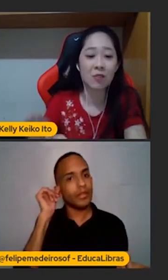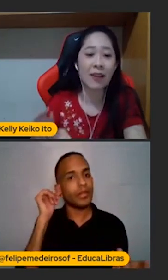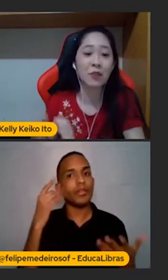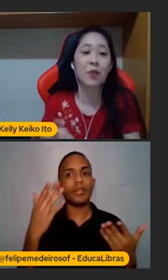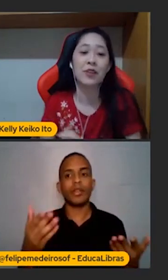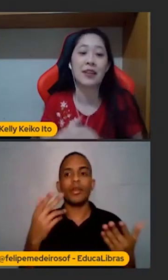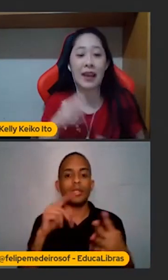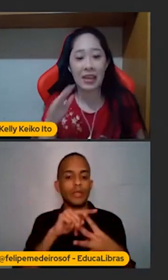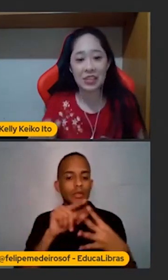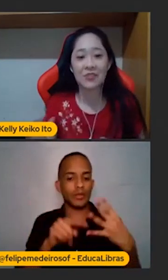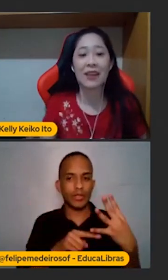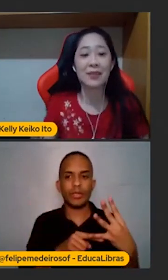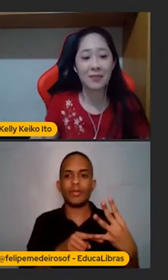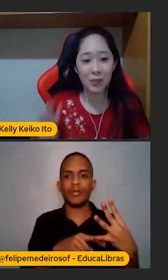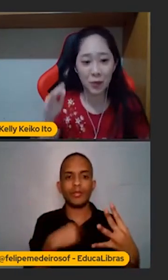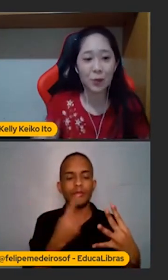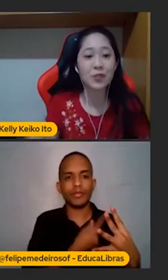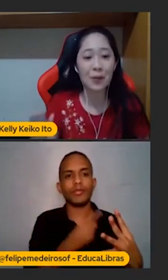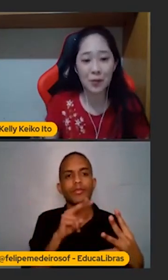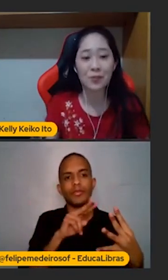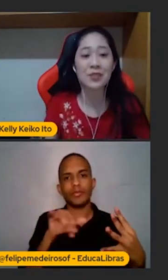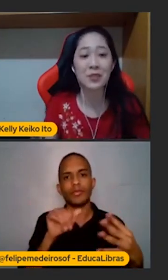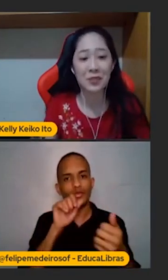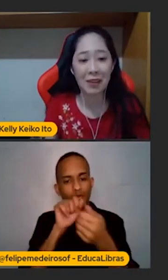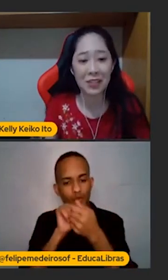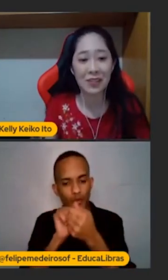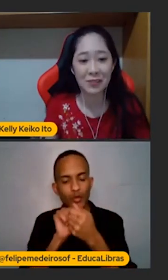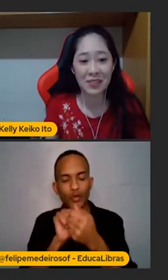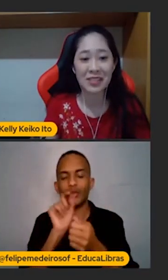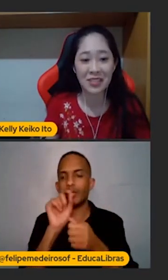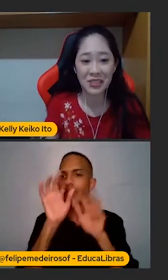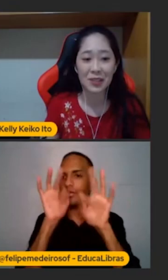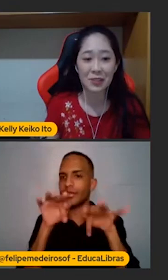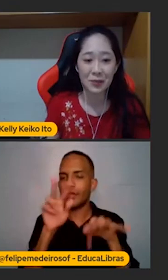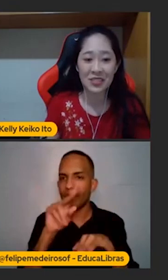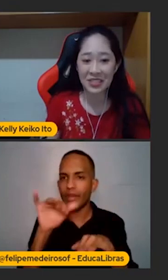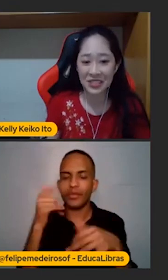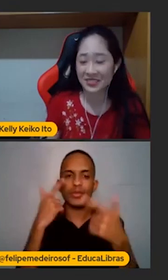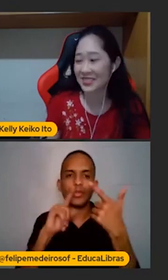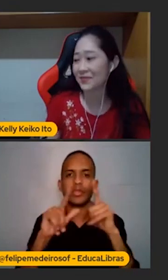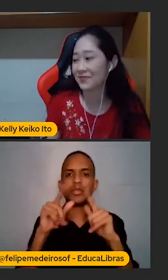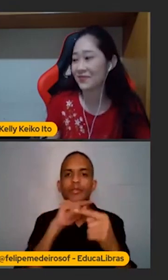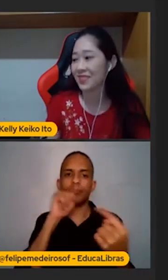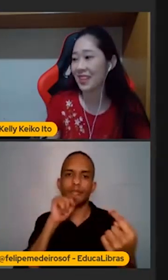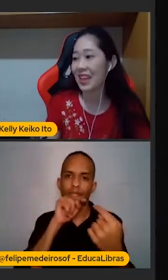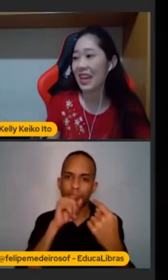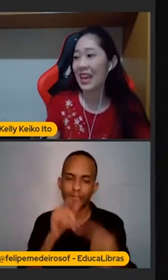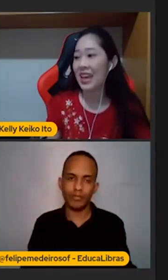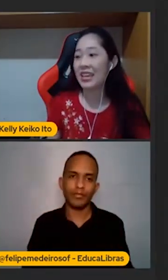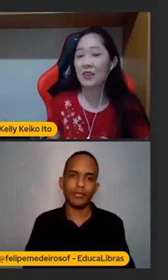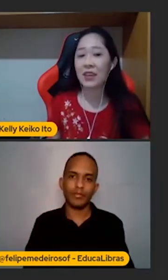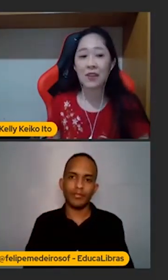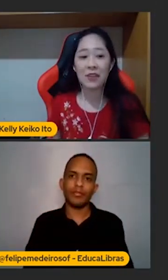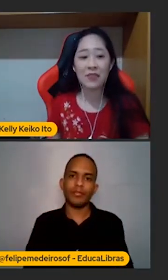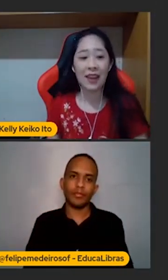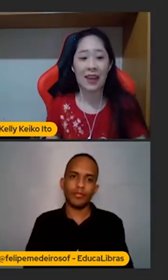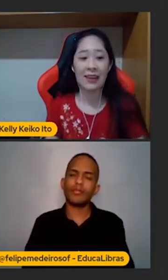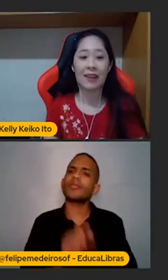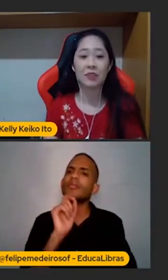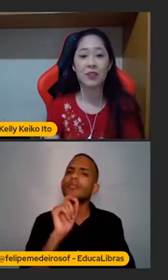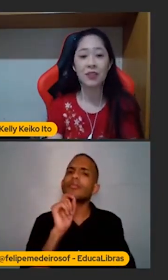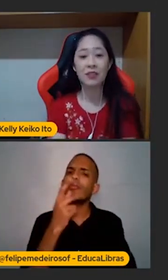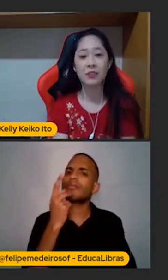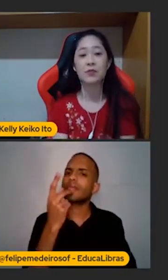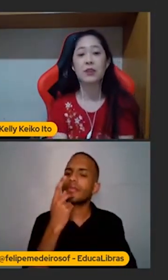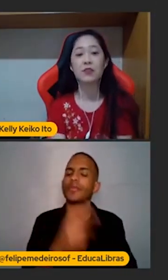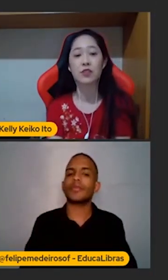então com essas quatro coisas a gente vai juntos vamos juntos no final a gente vai conseguir atingir nossos objetivos e o que que